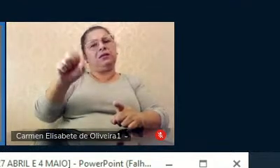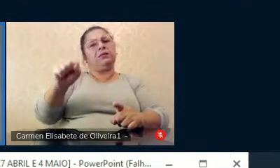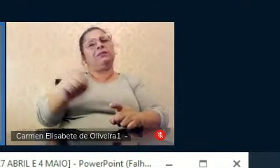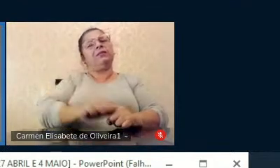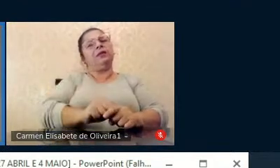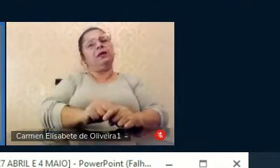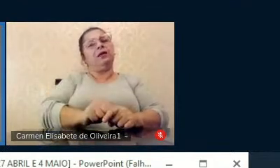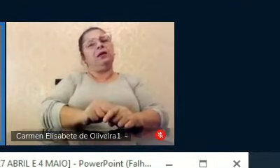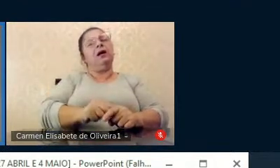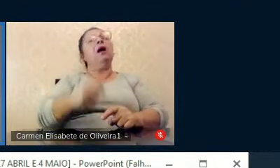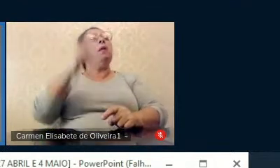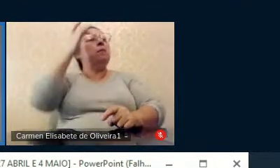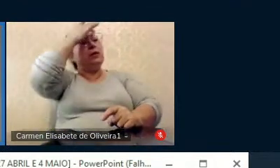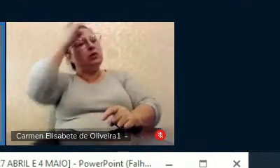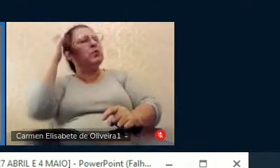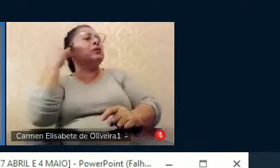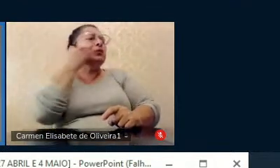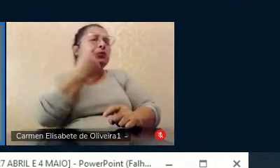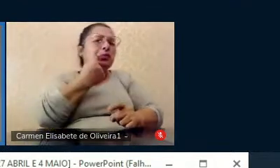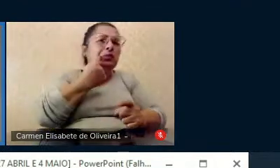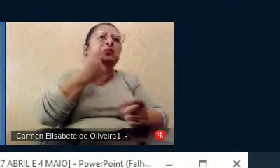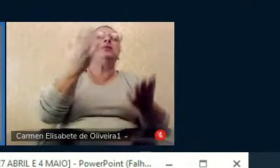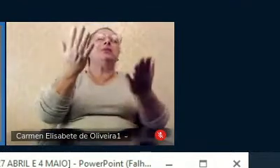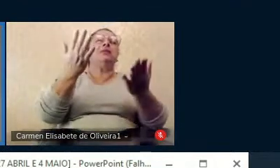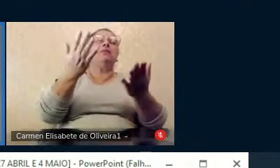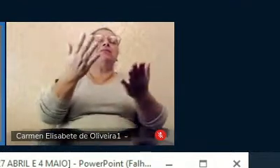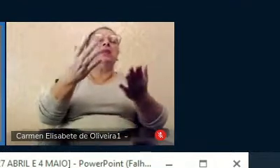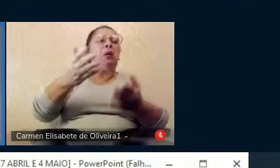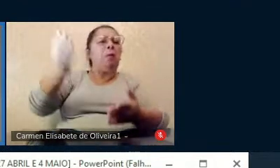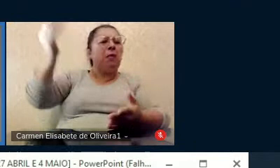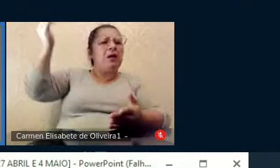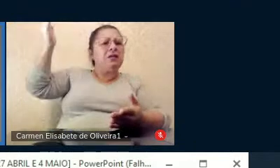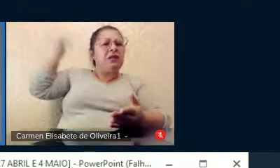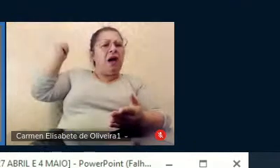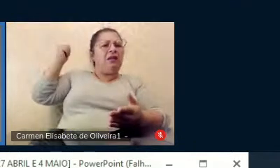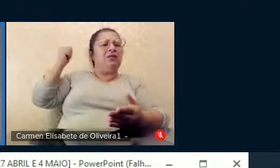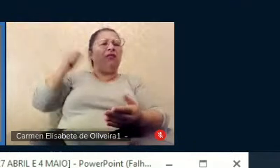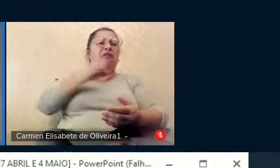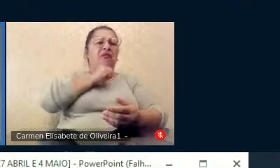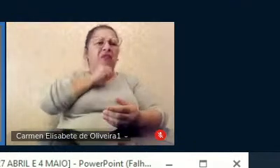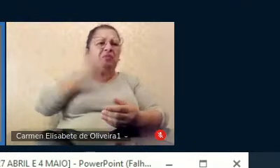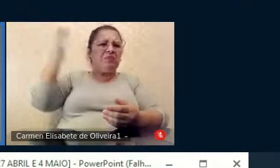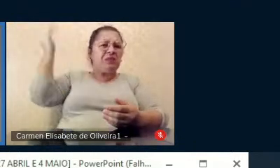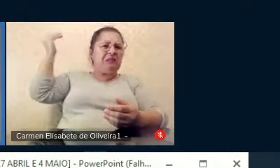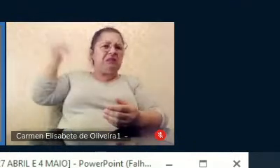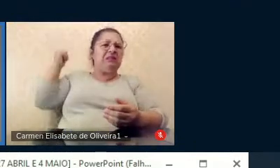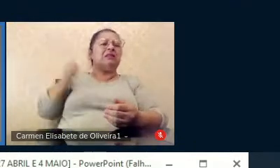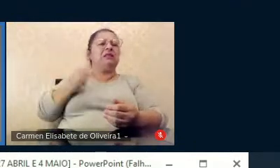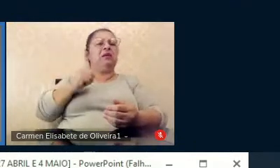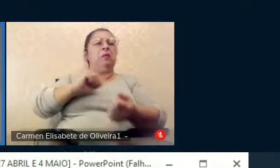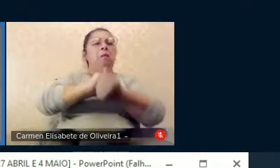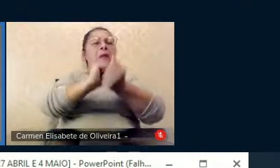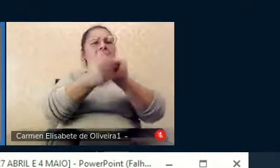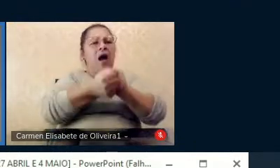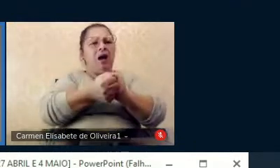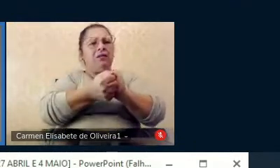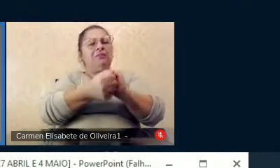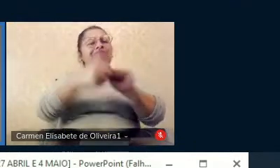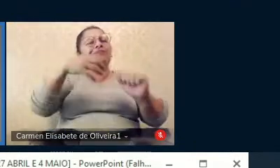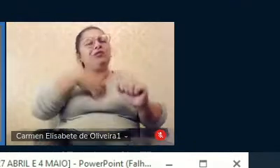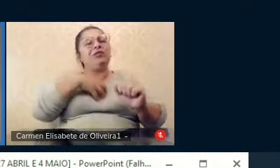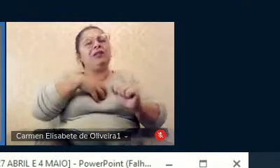as pessoas pensam sobre essa literatura antiga, né? Que era uma arte estética da linguagem